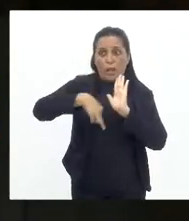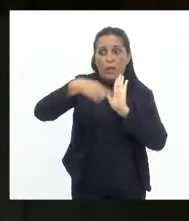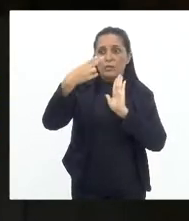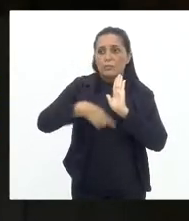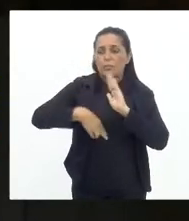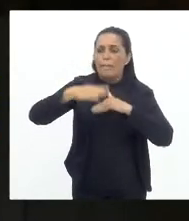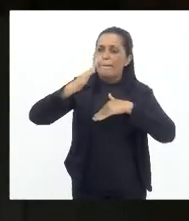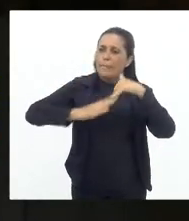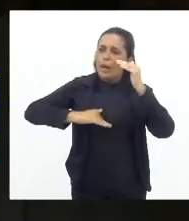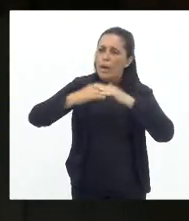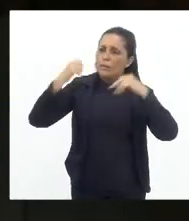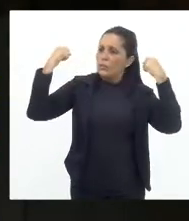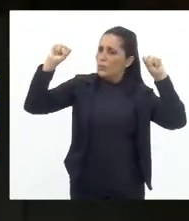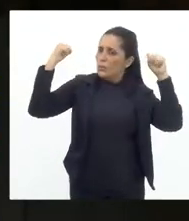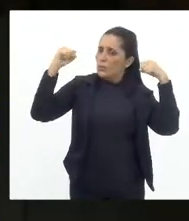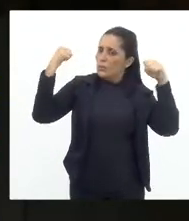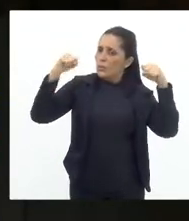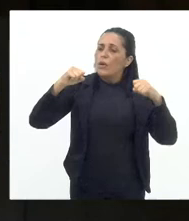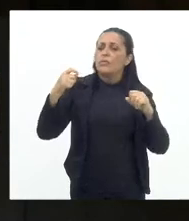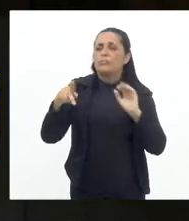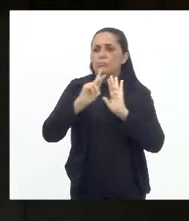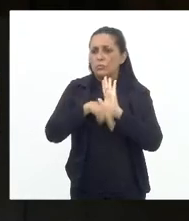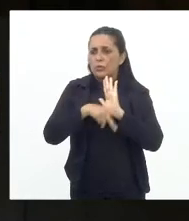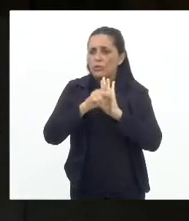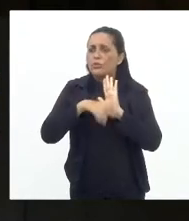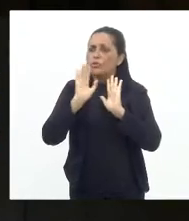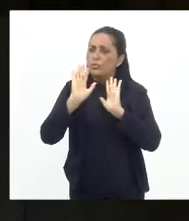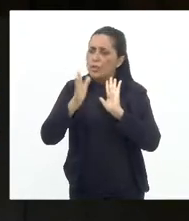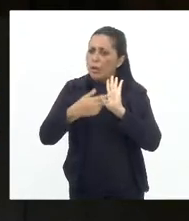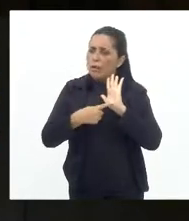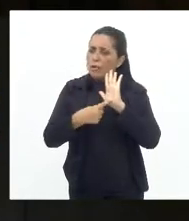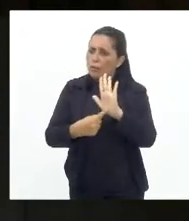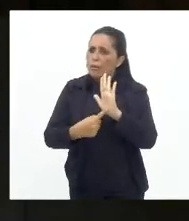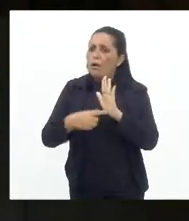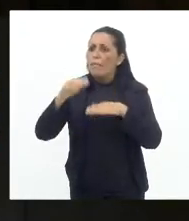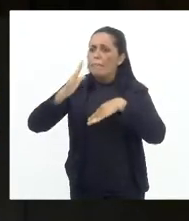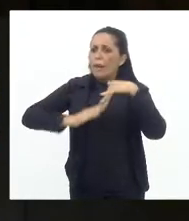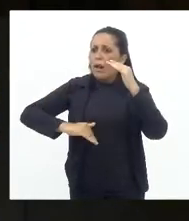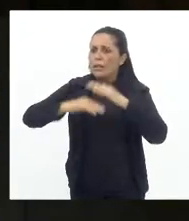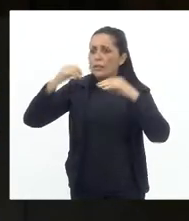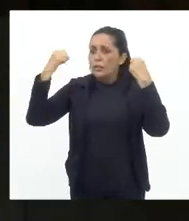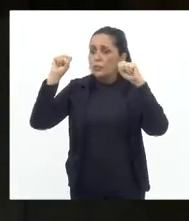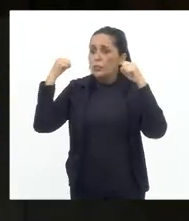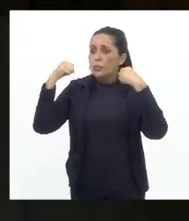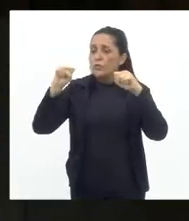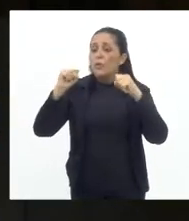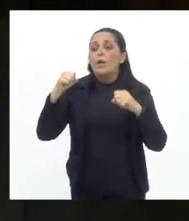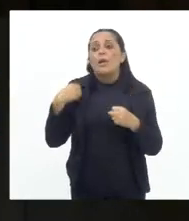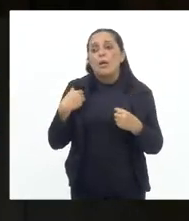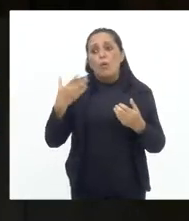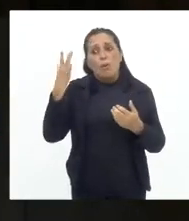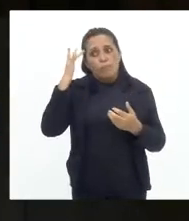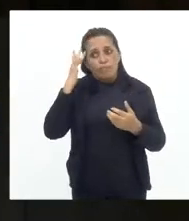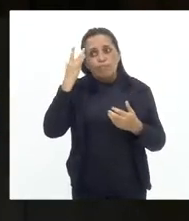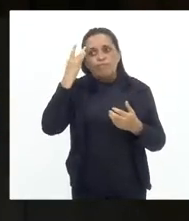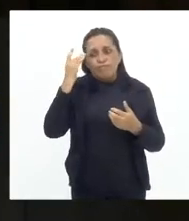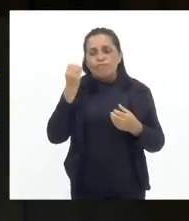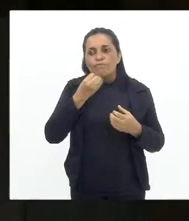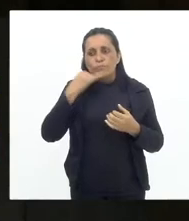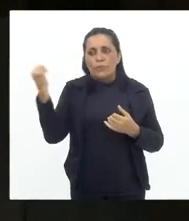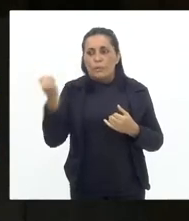tem acesso a prática desportiva inclusive aprender o projeto nesse sentido sobre a prática desportiva por isso que eu considero um projeto importante